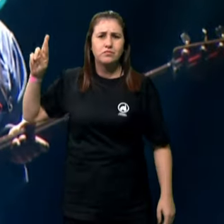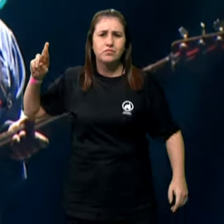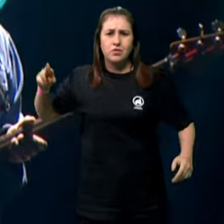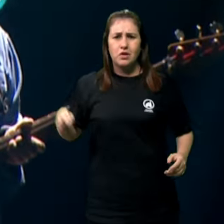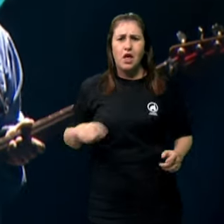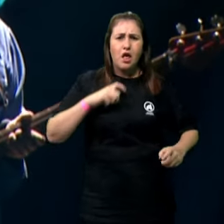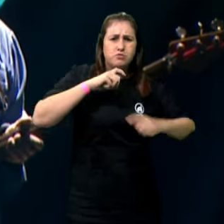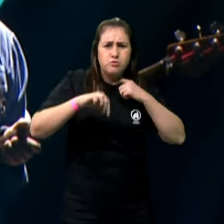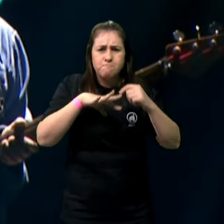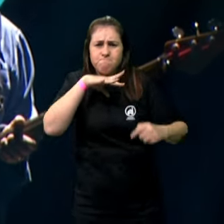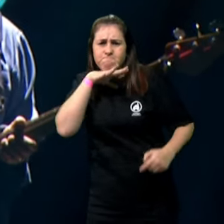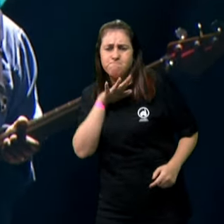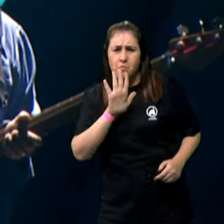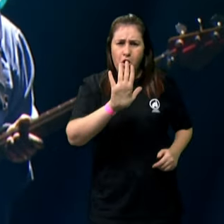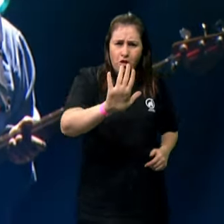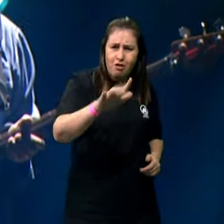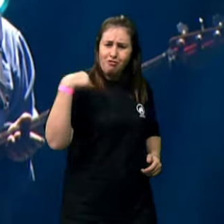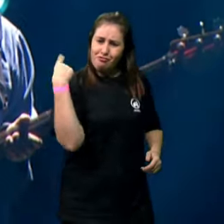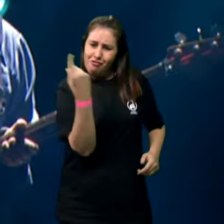os leões